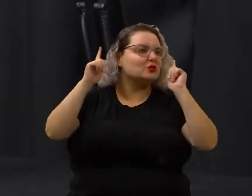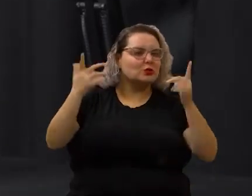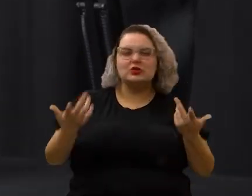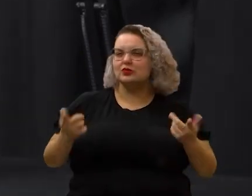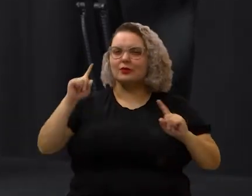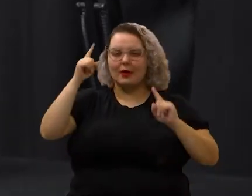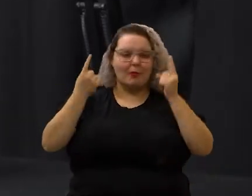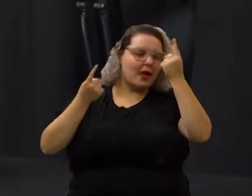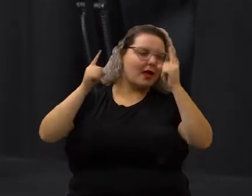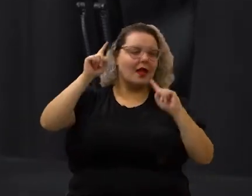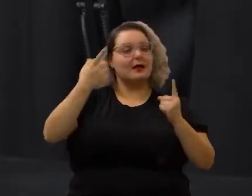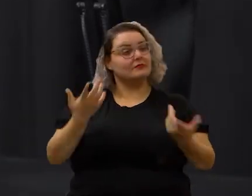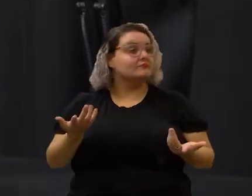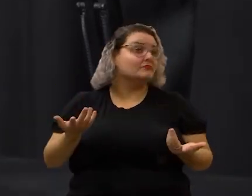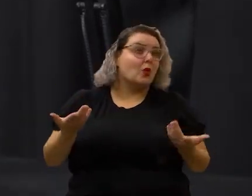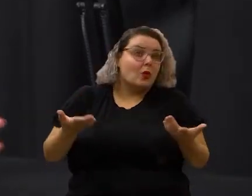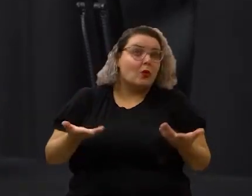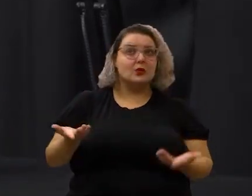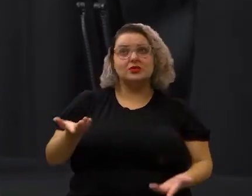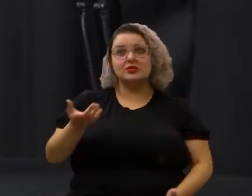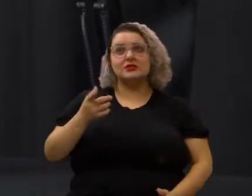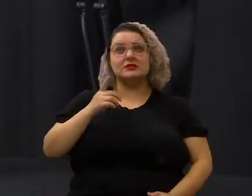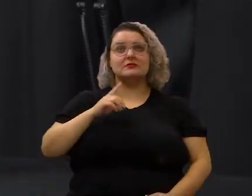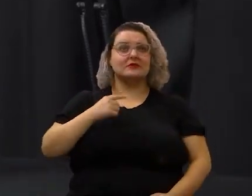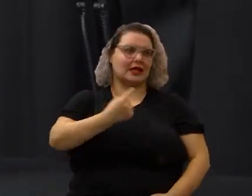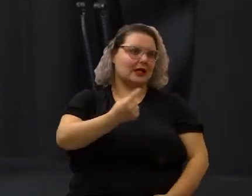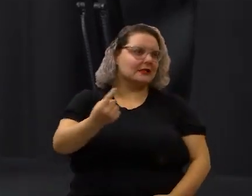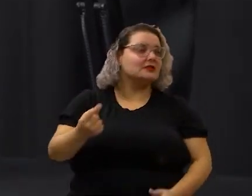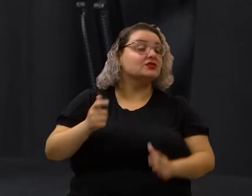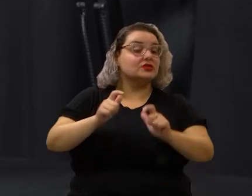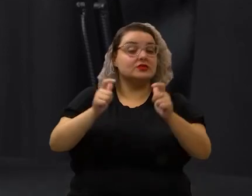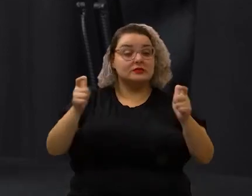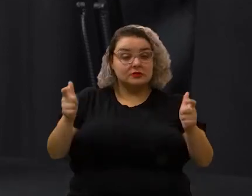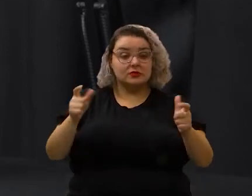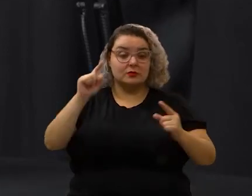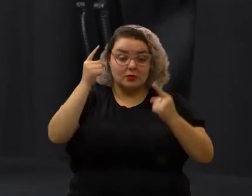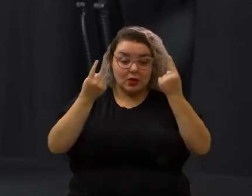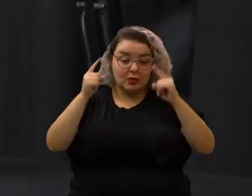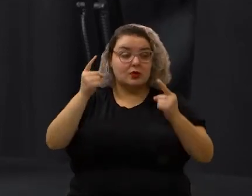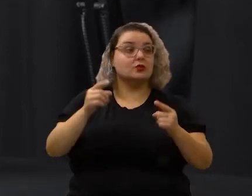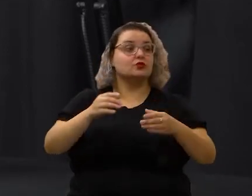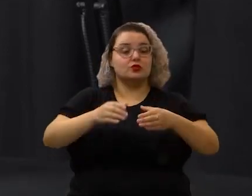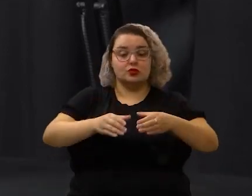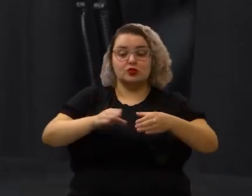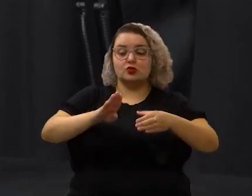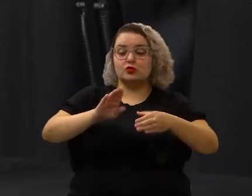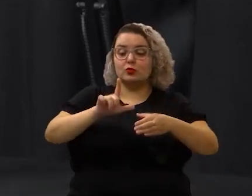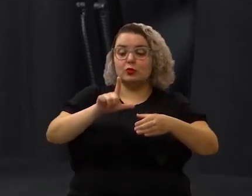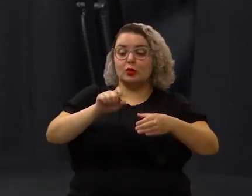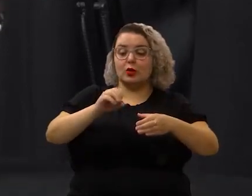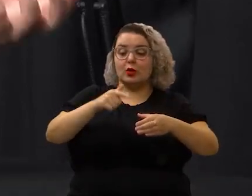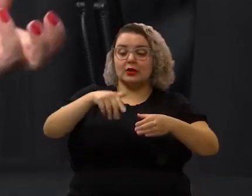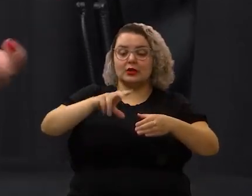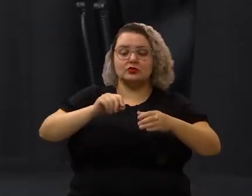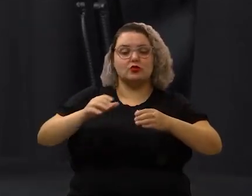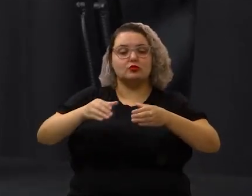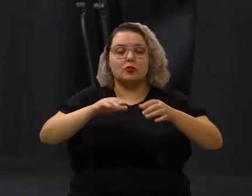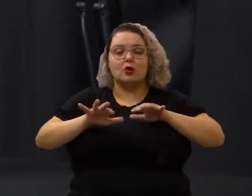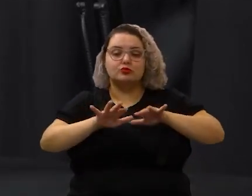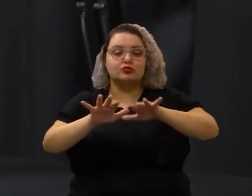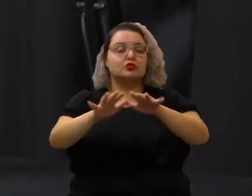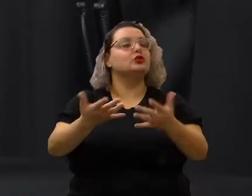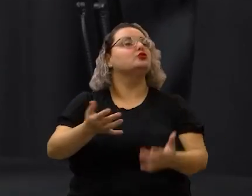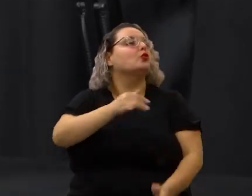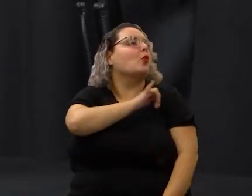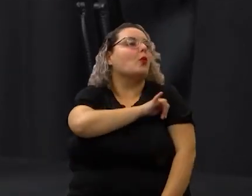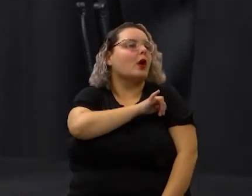carnaval, curtir? Hoje está muito assim, cada dia crescendo mais, por exemplo, os bloquinhos no Rio, em São